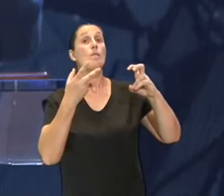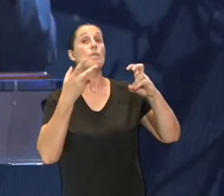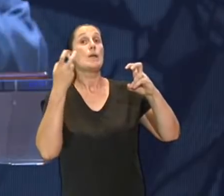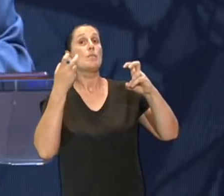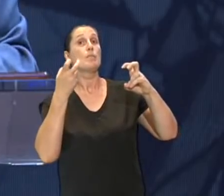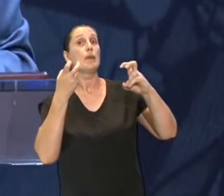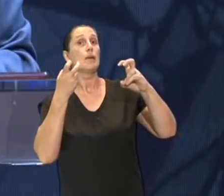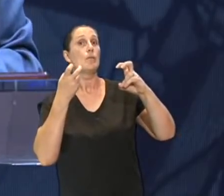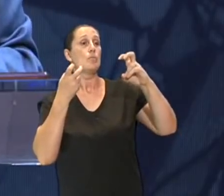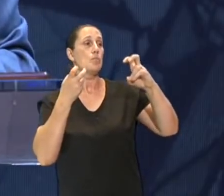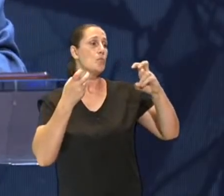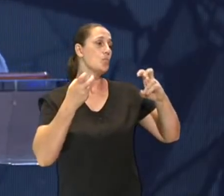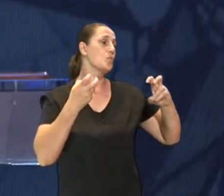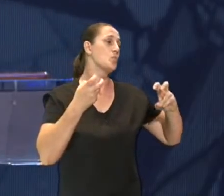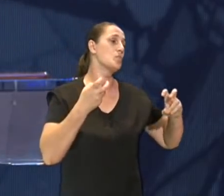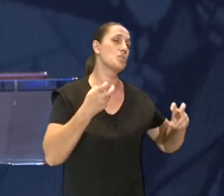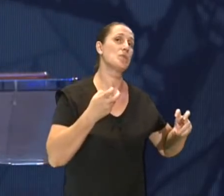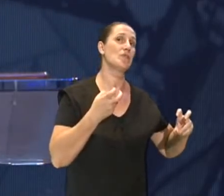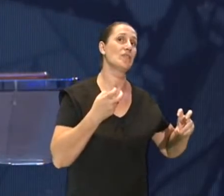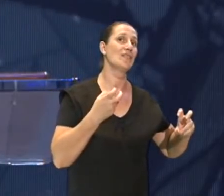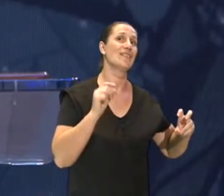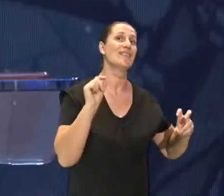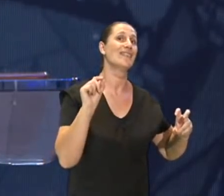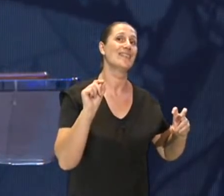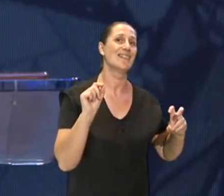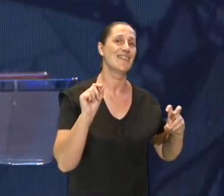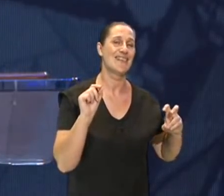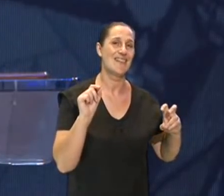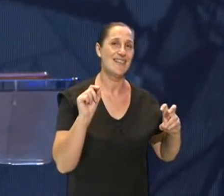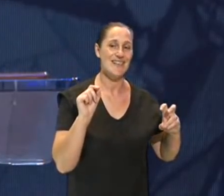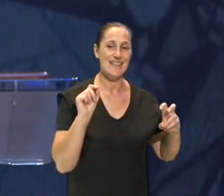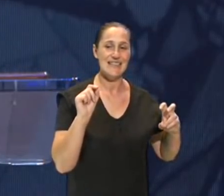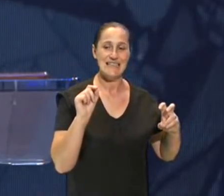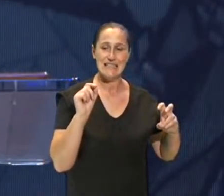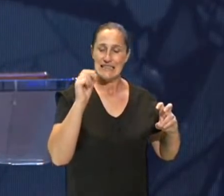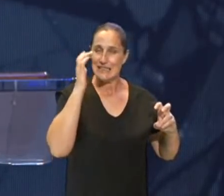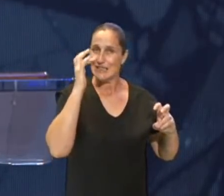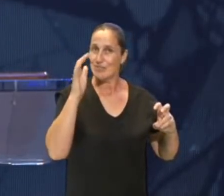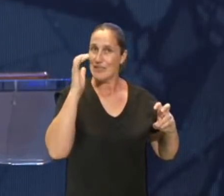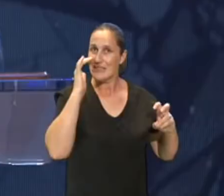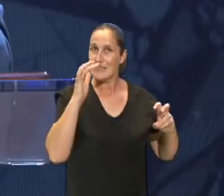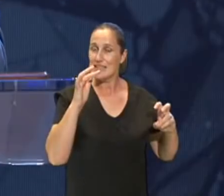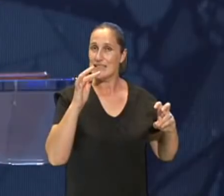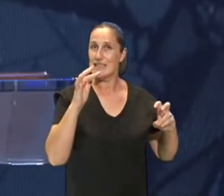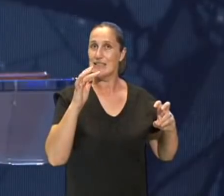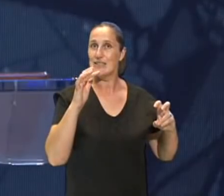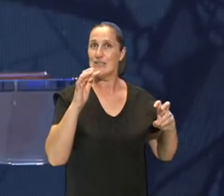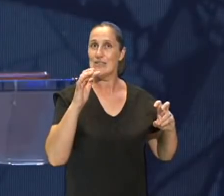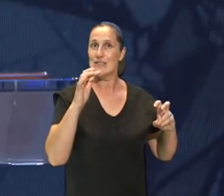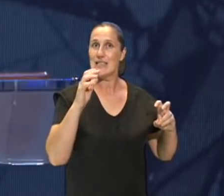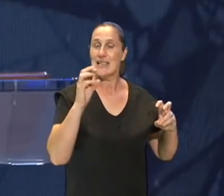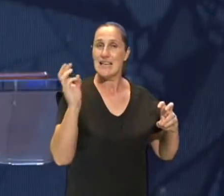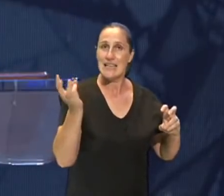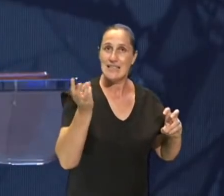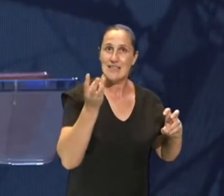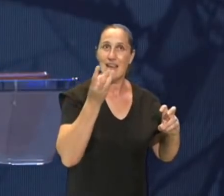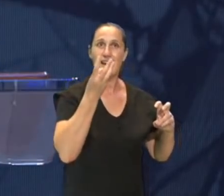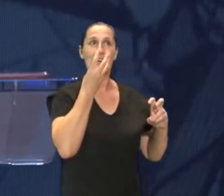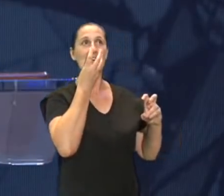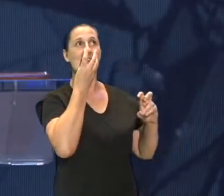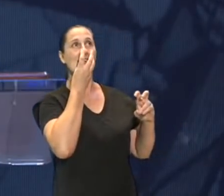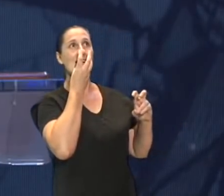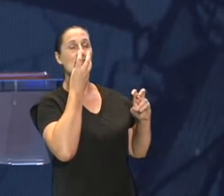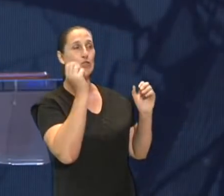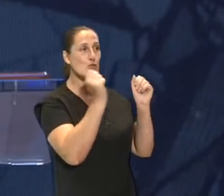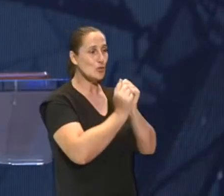sol andar para trás. E aí eu fico imaginando Isaías e Ezequias olhando pela janela